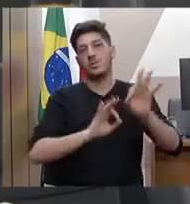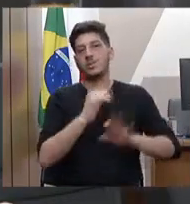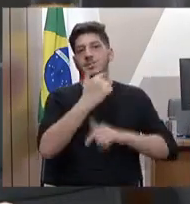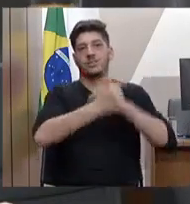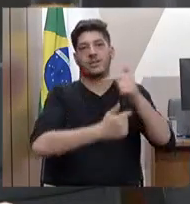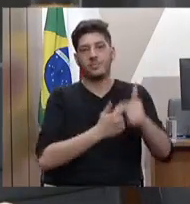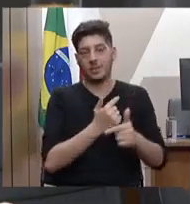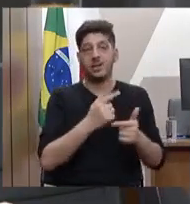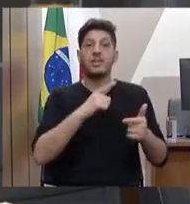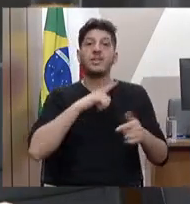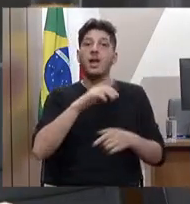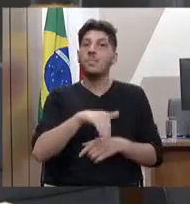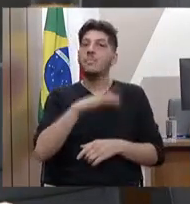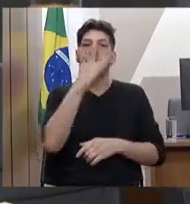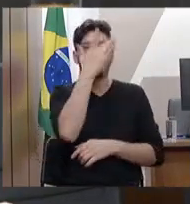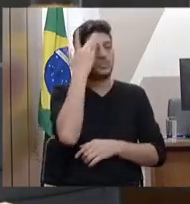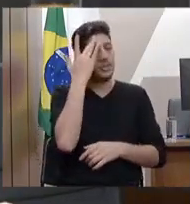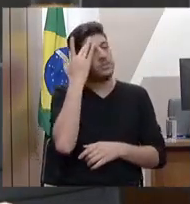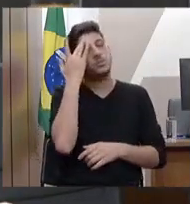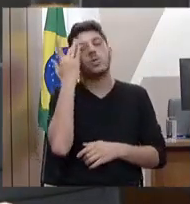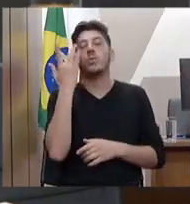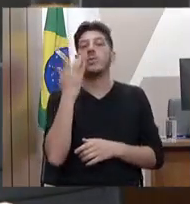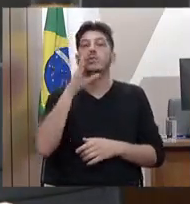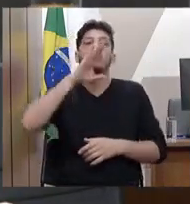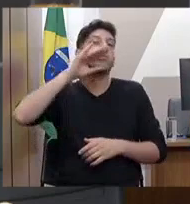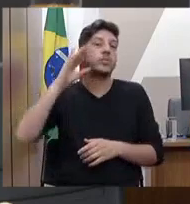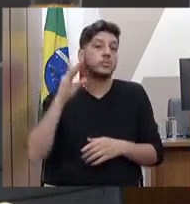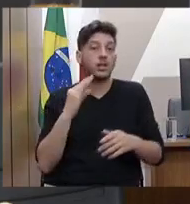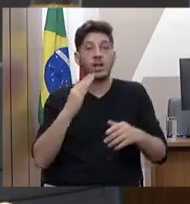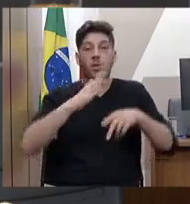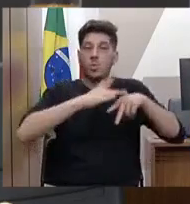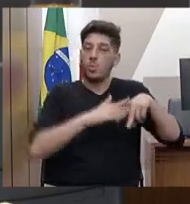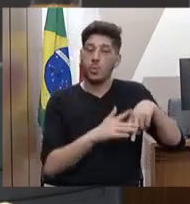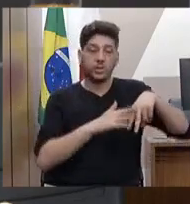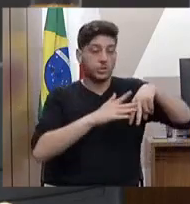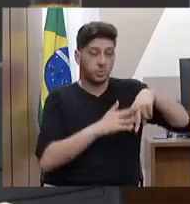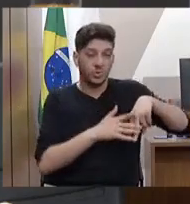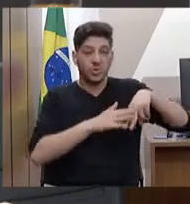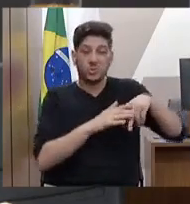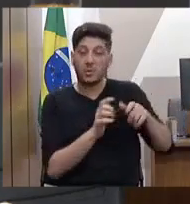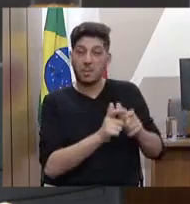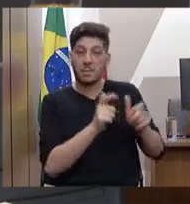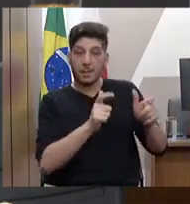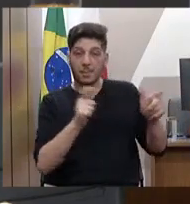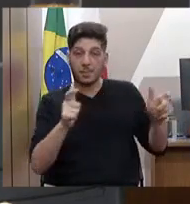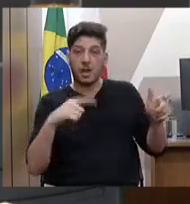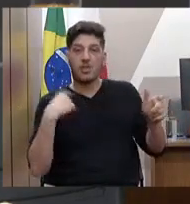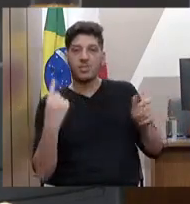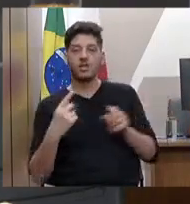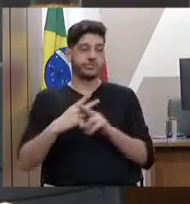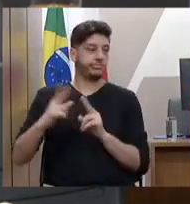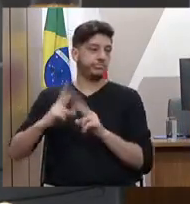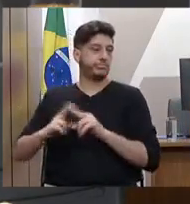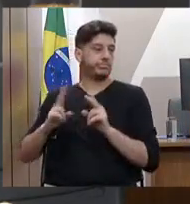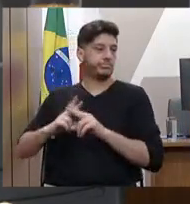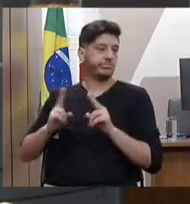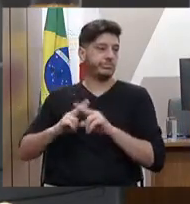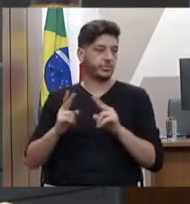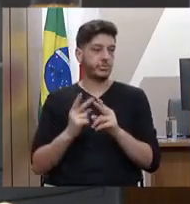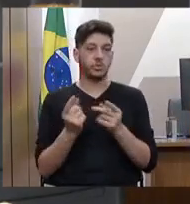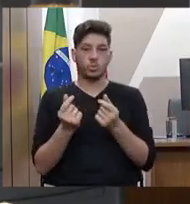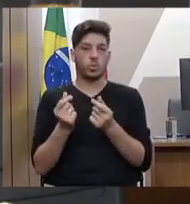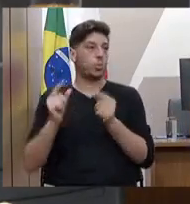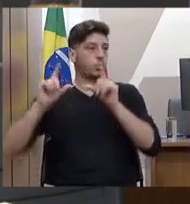e mais trabalhadores vão adoecer e a gente vai enxugar ele a gente vai manter o discurso e nada vai mudar a verdade é essa